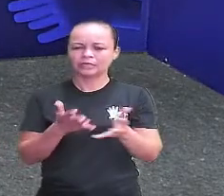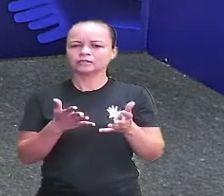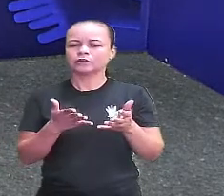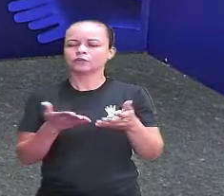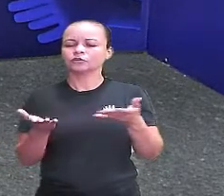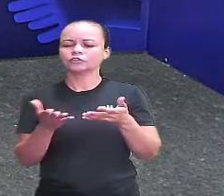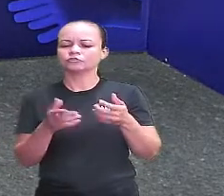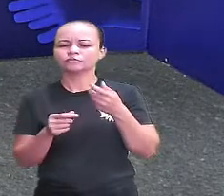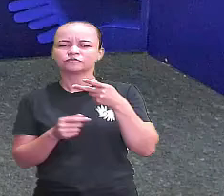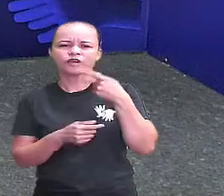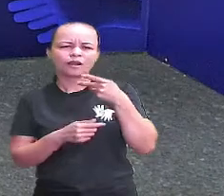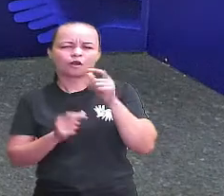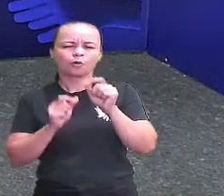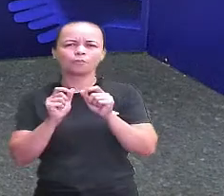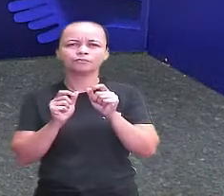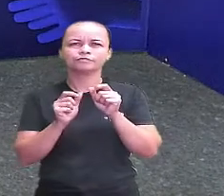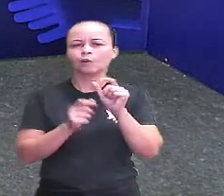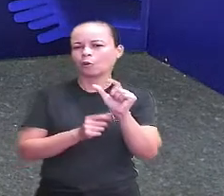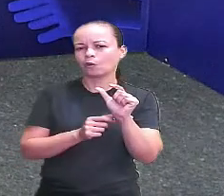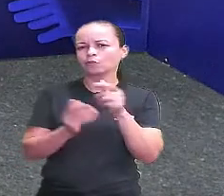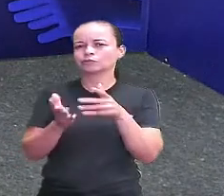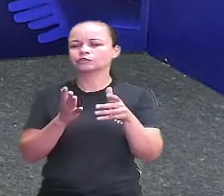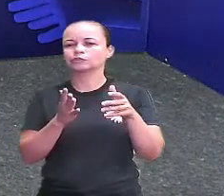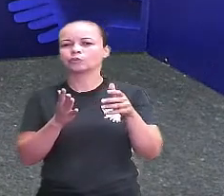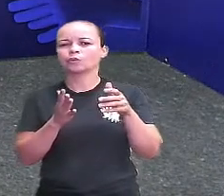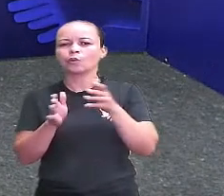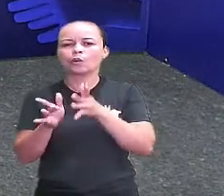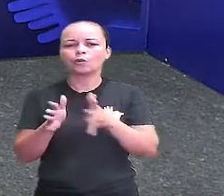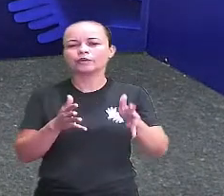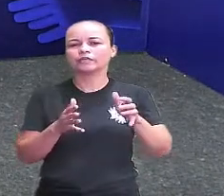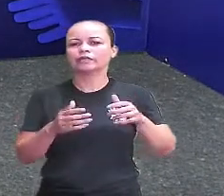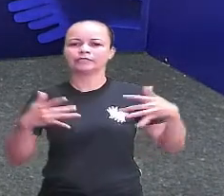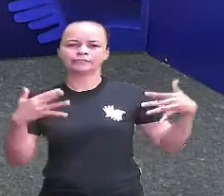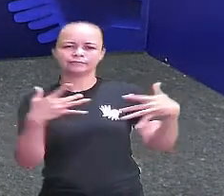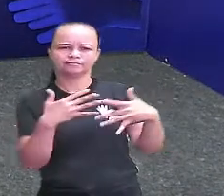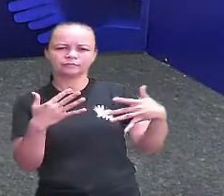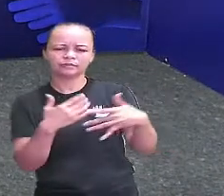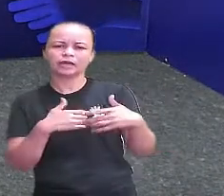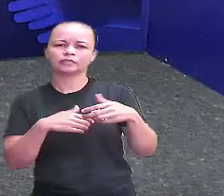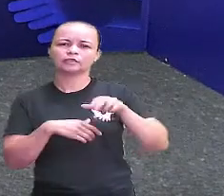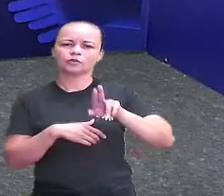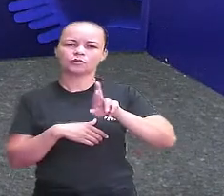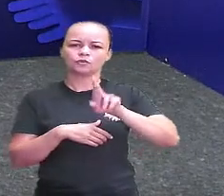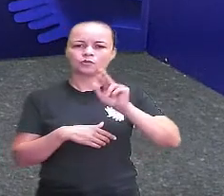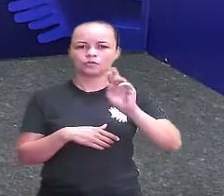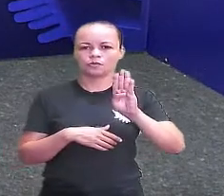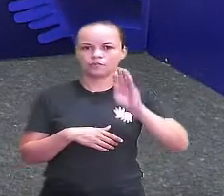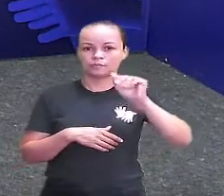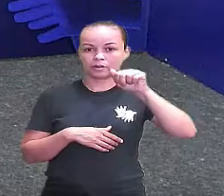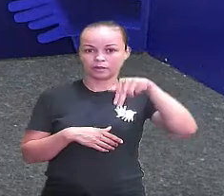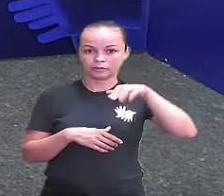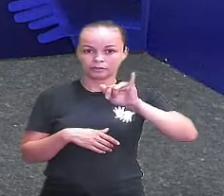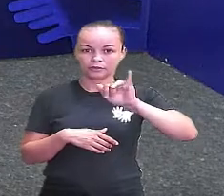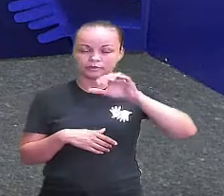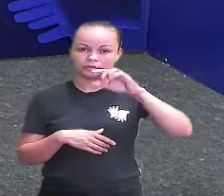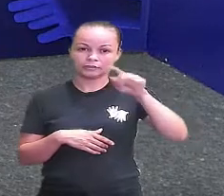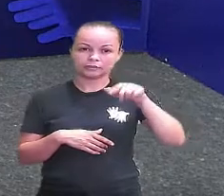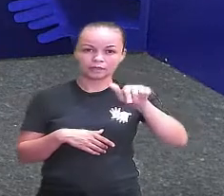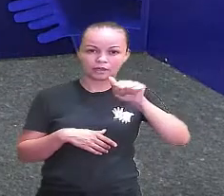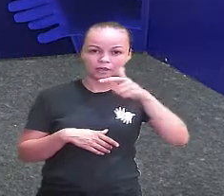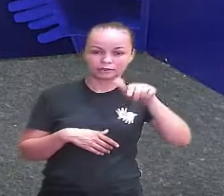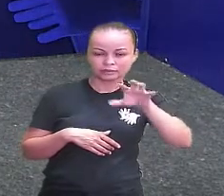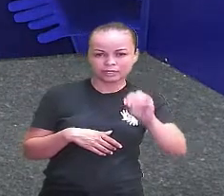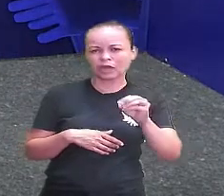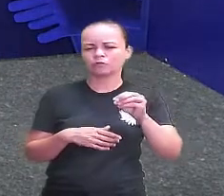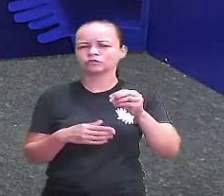um pouquinho sobre esses últimos dias, né? Sobre urbanização, crescimento urbano, sobre zona